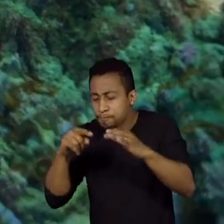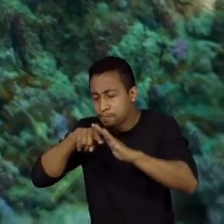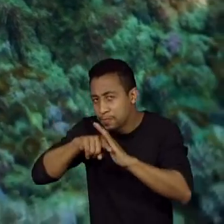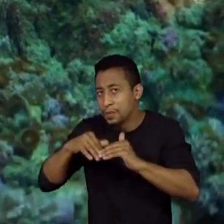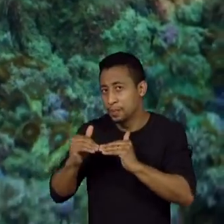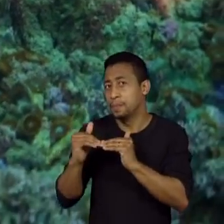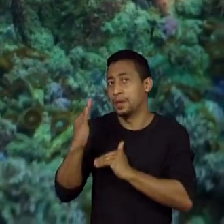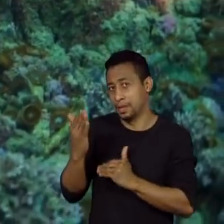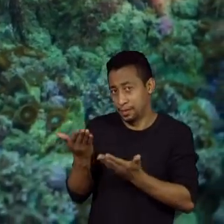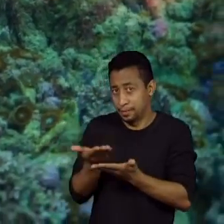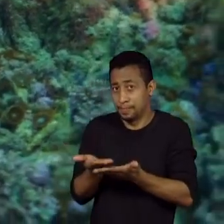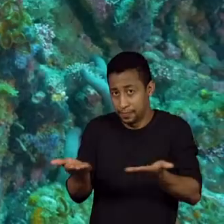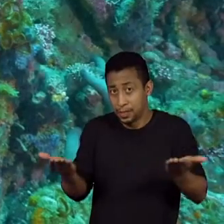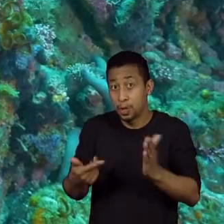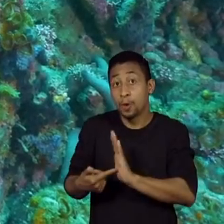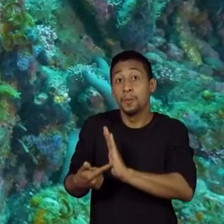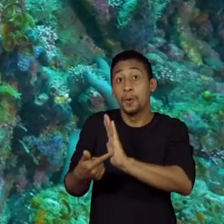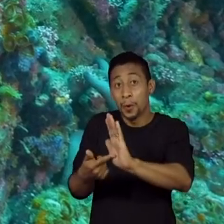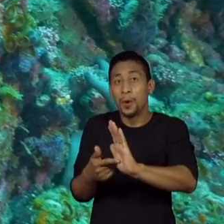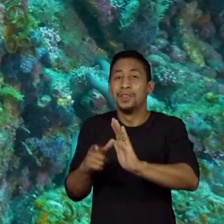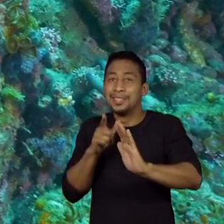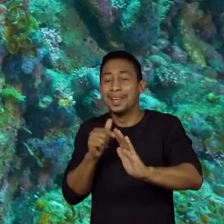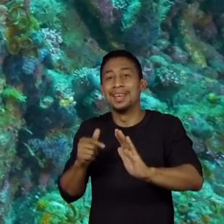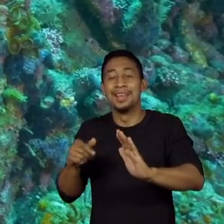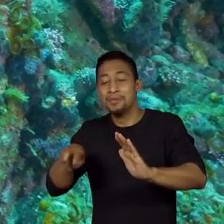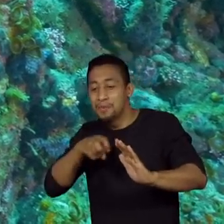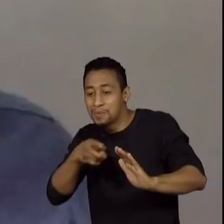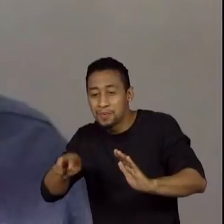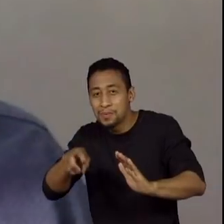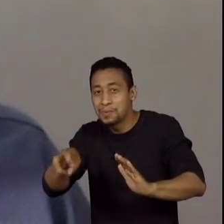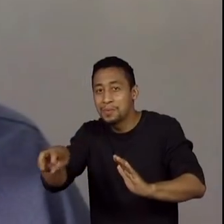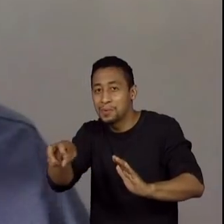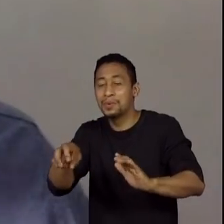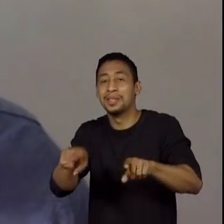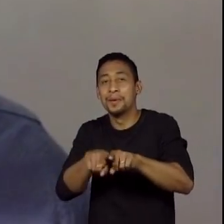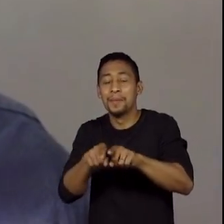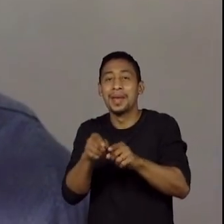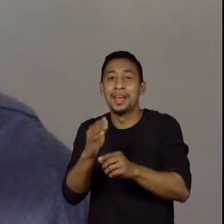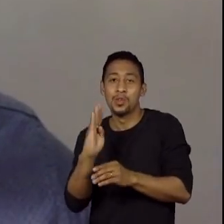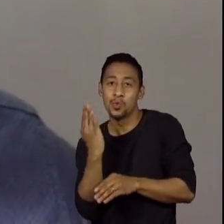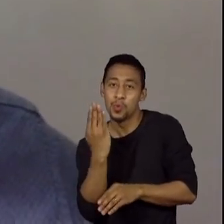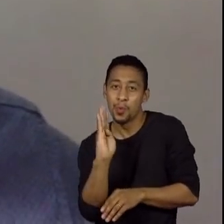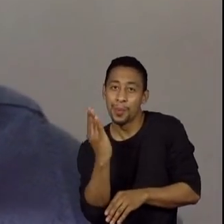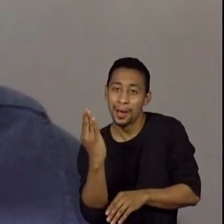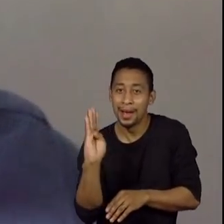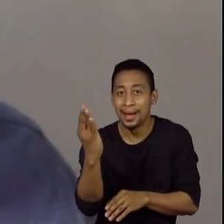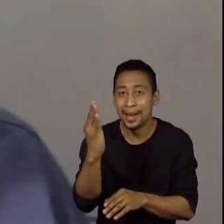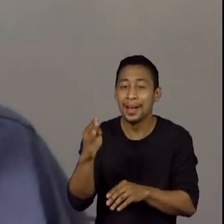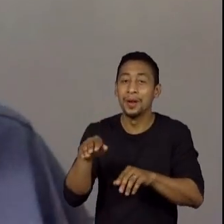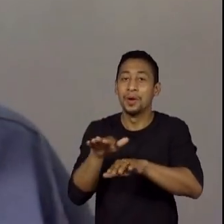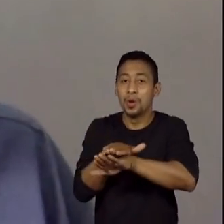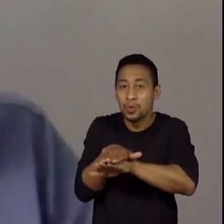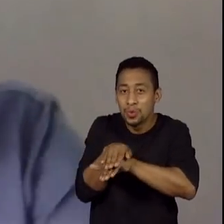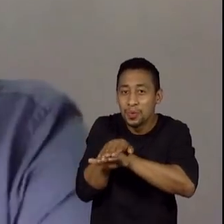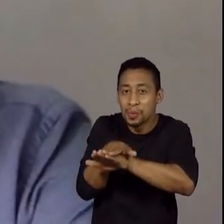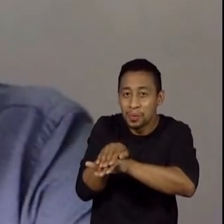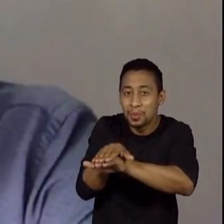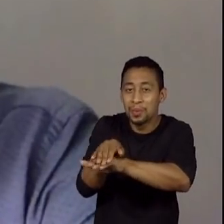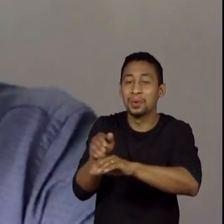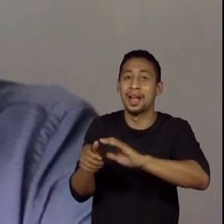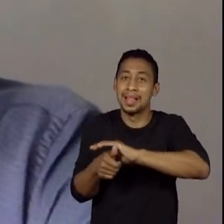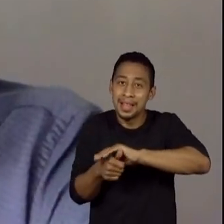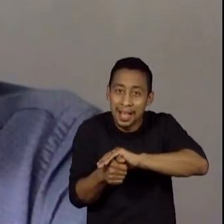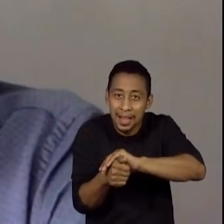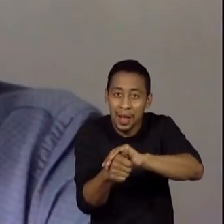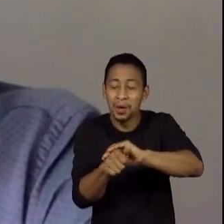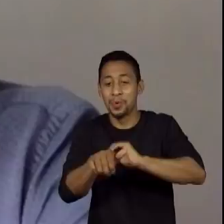caranhas, alguns tubarões. Agora, recentemente, a gente tem uma tartaruga de couro desovando aqui na